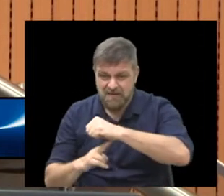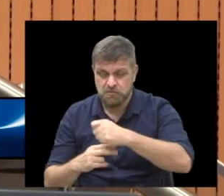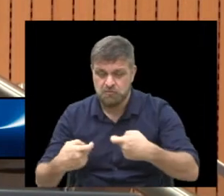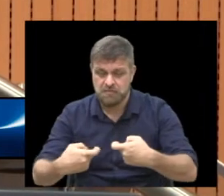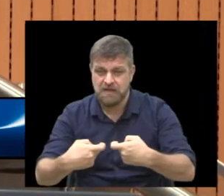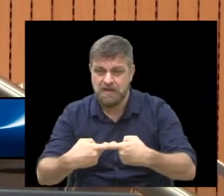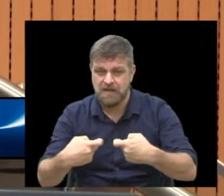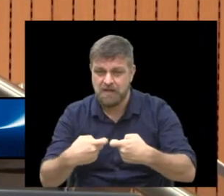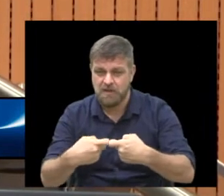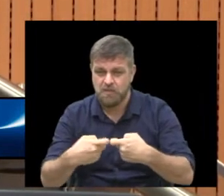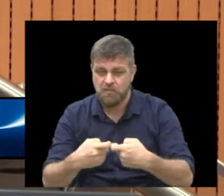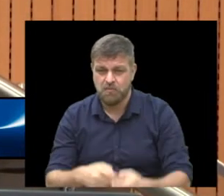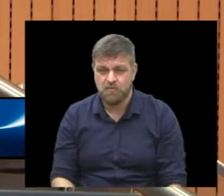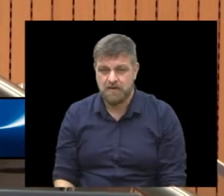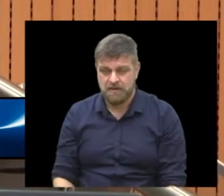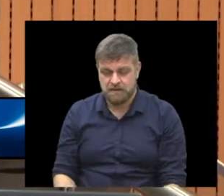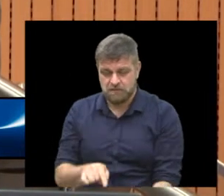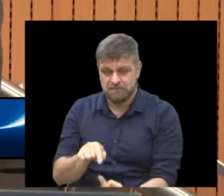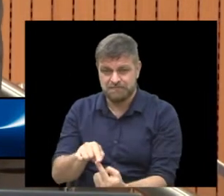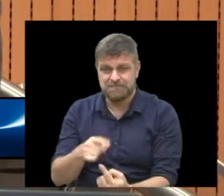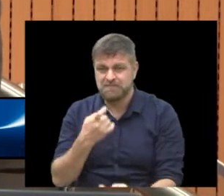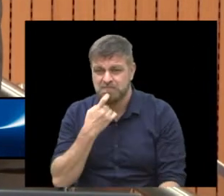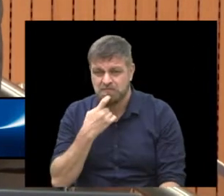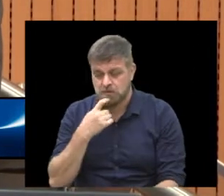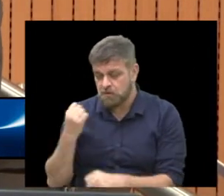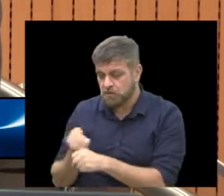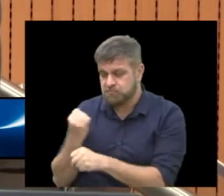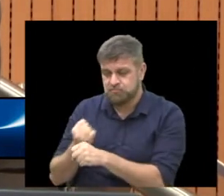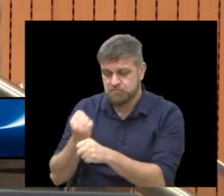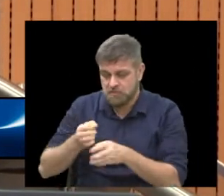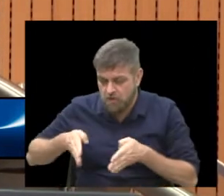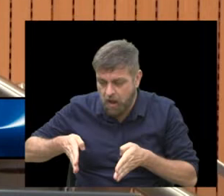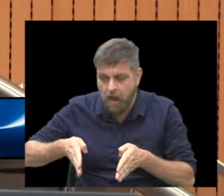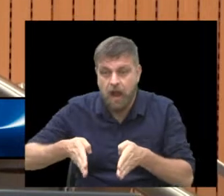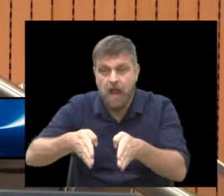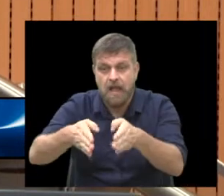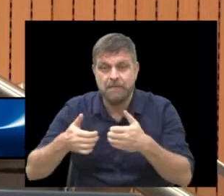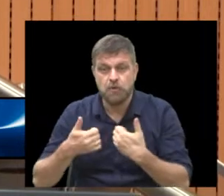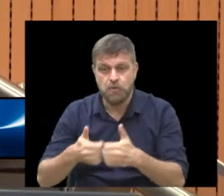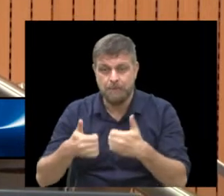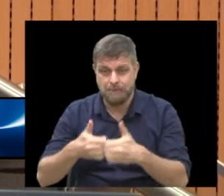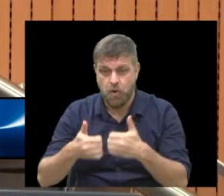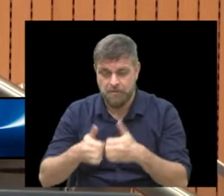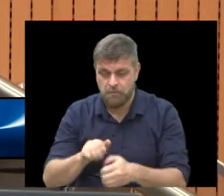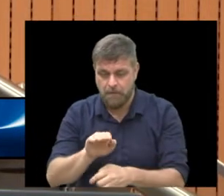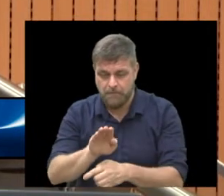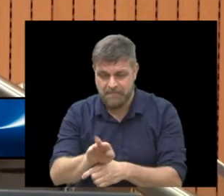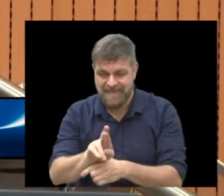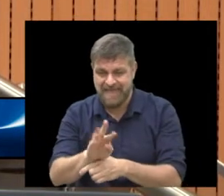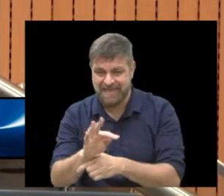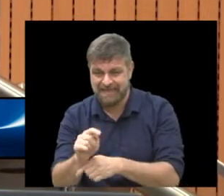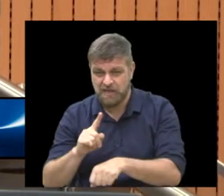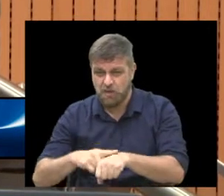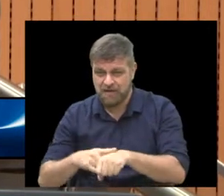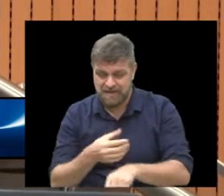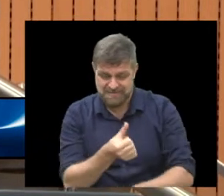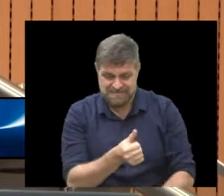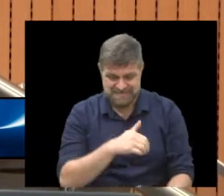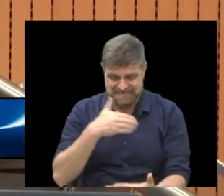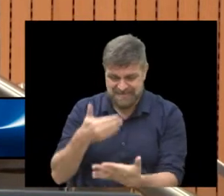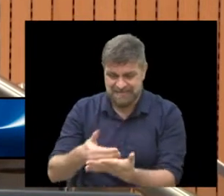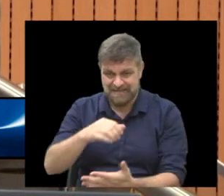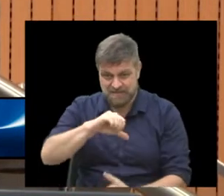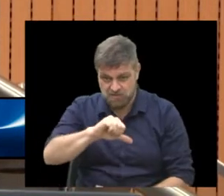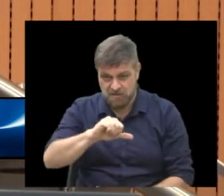sentido Campinas, no período de construção, no período de construção do BRT, nos horários de pico, entre as 6 da manhã e